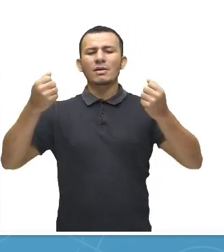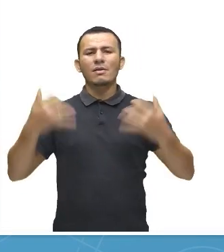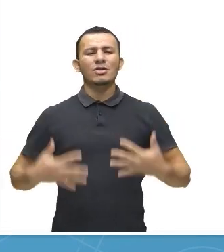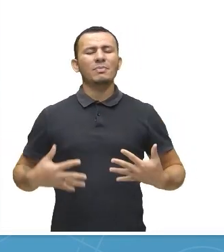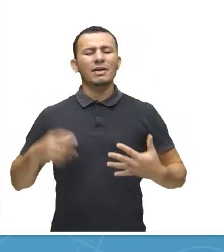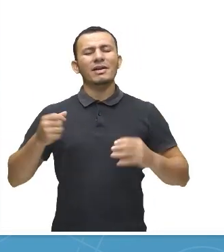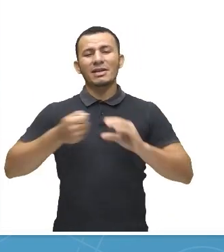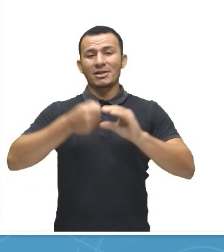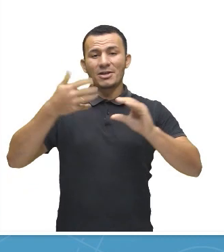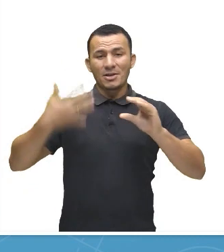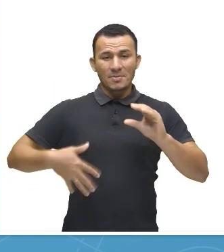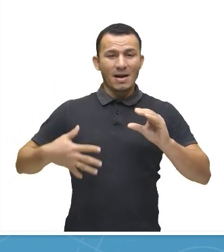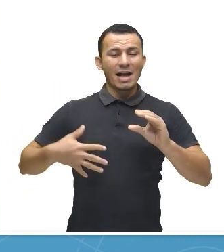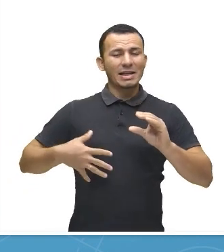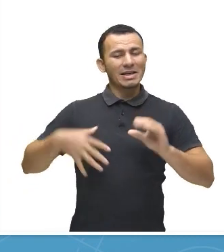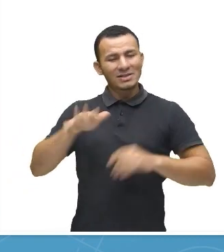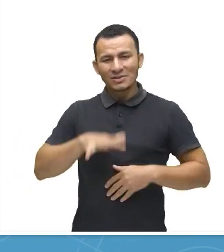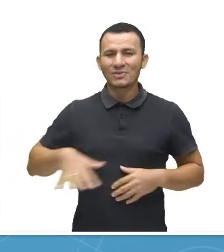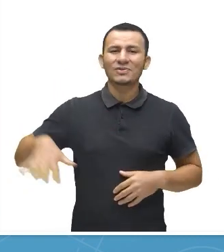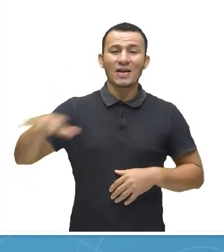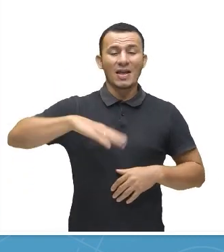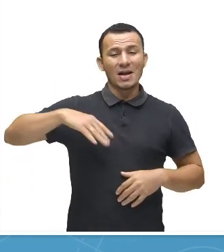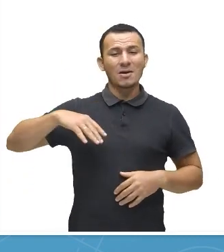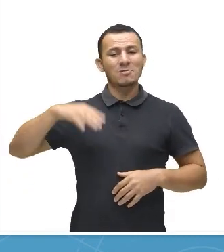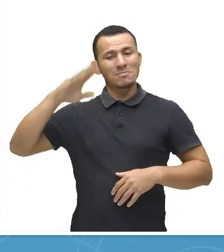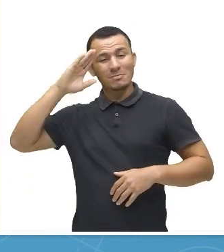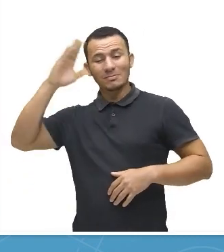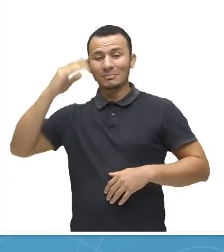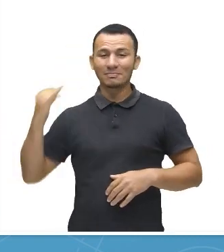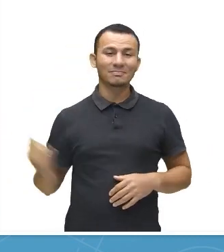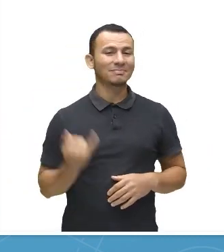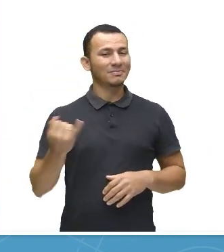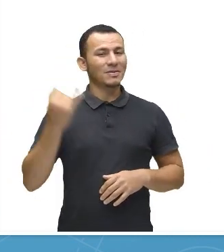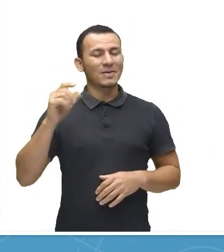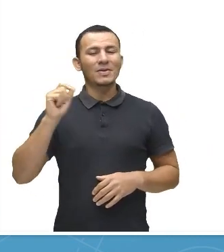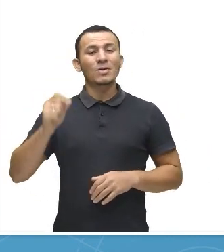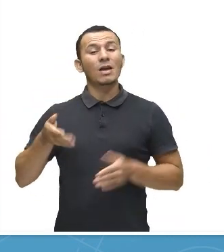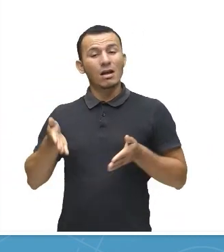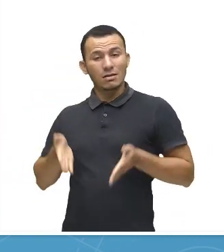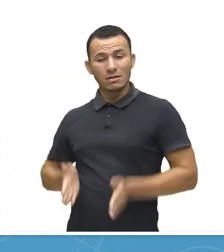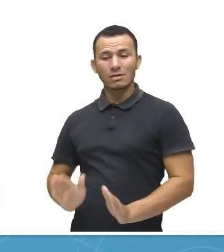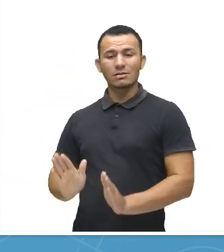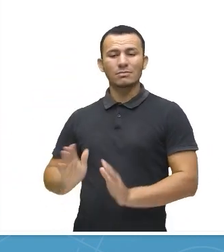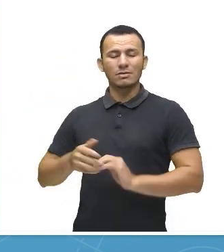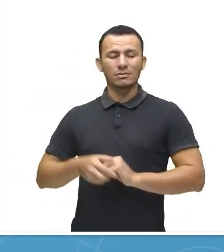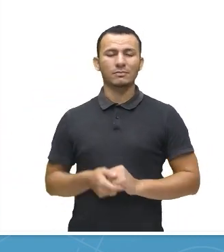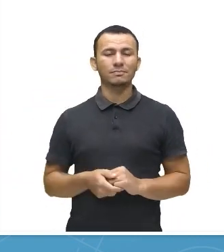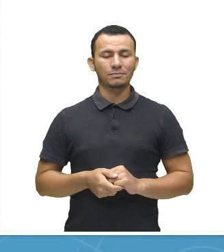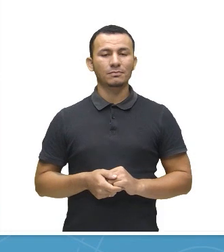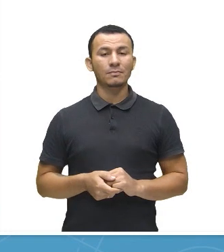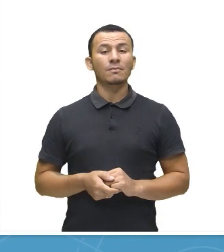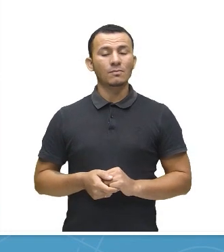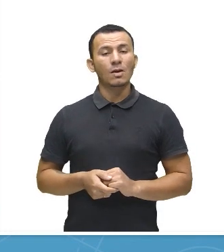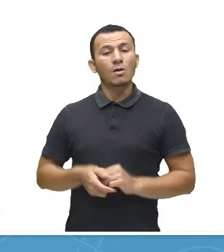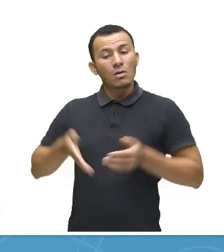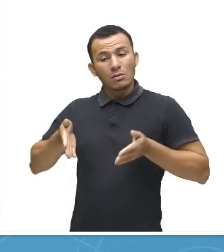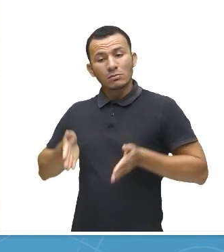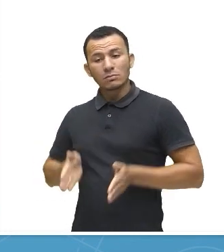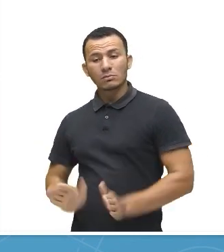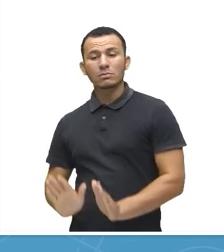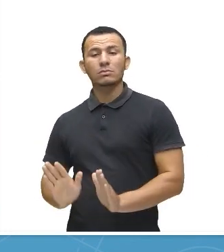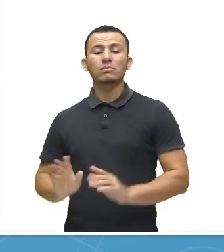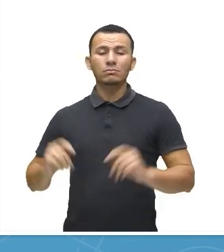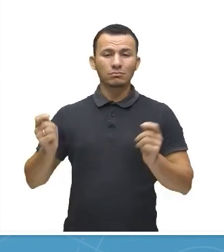uma característica geral muito importante, que é a reprodução. Os seres vivos, eles são